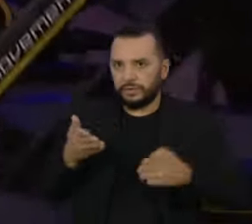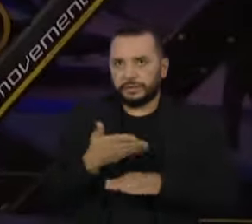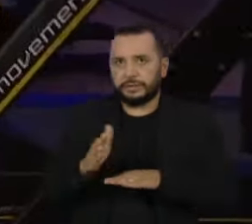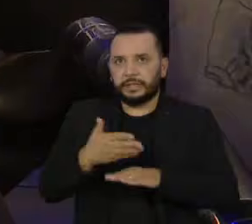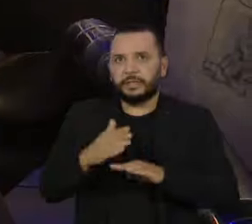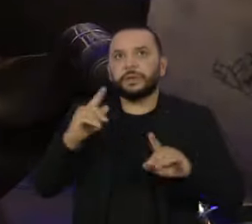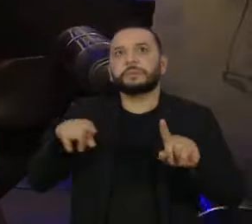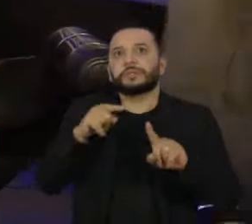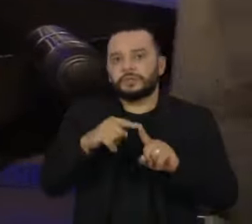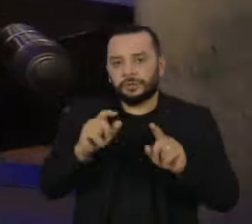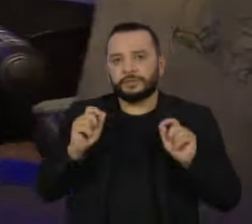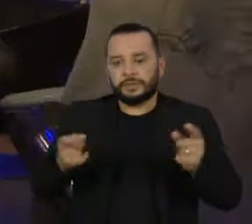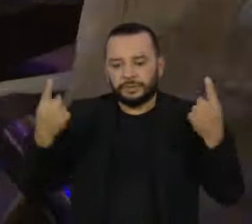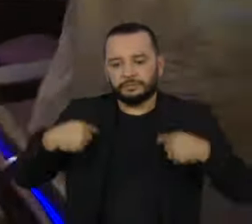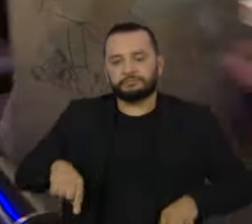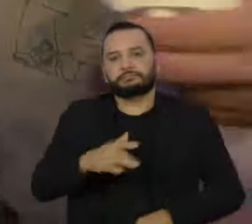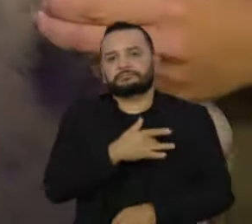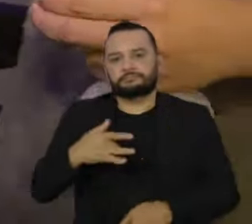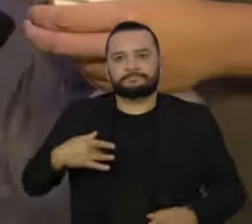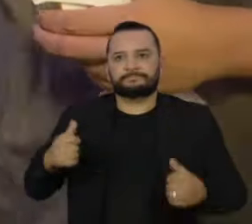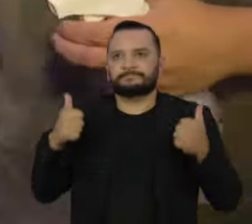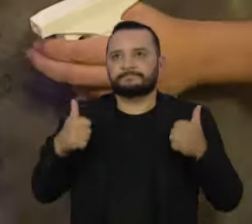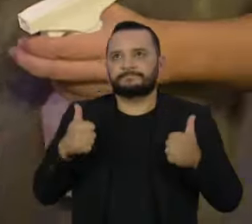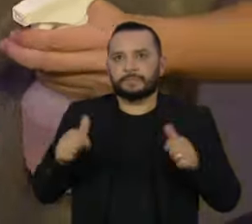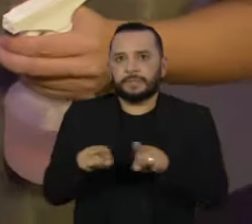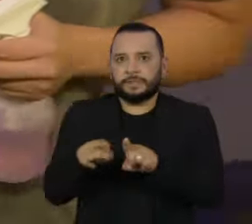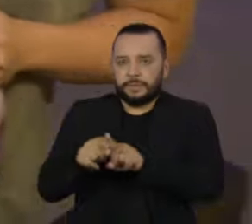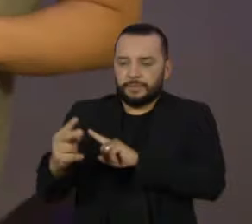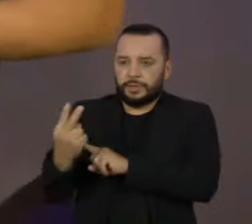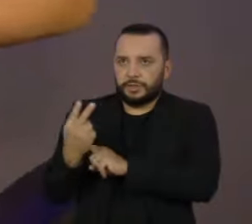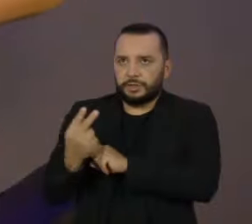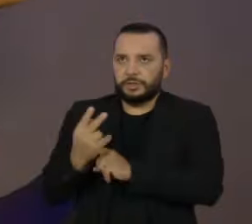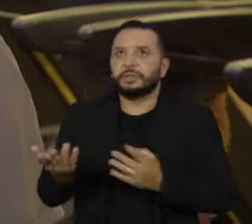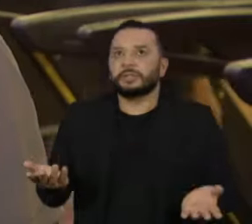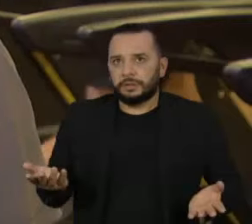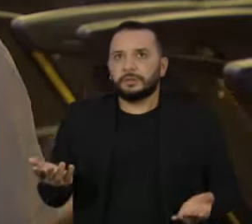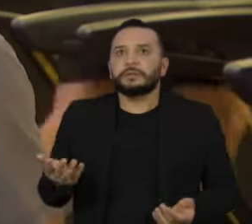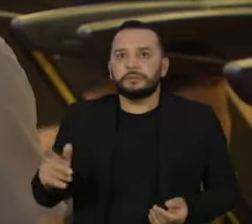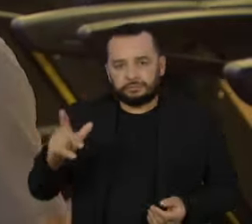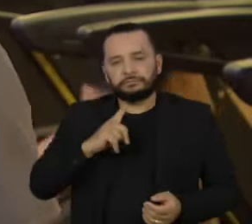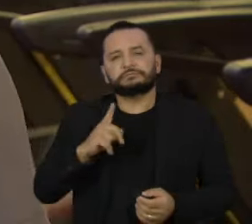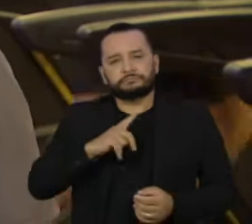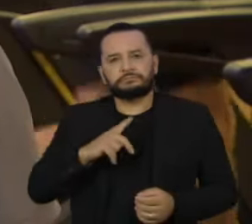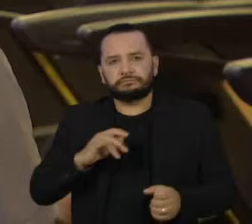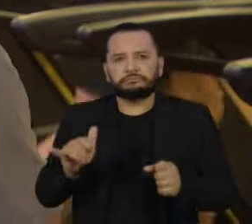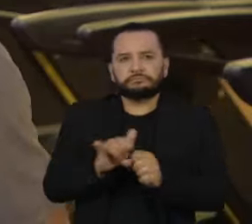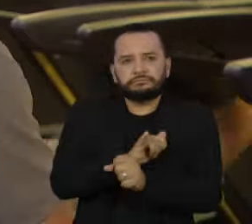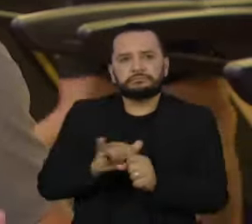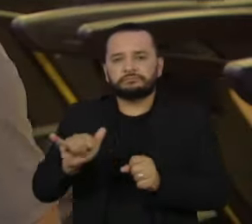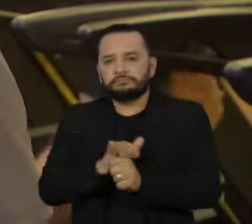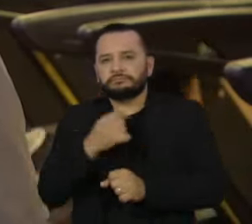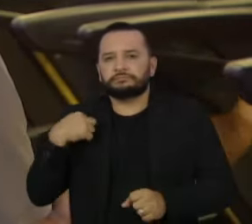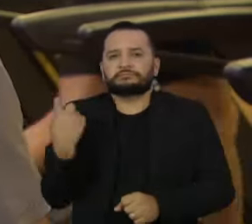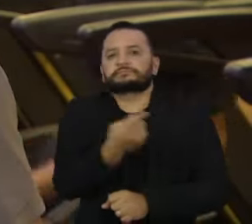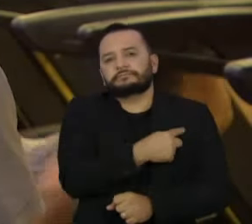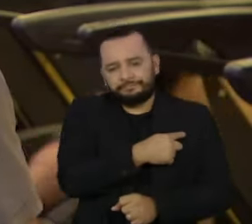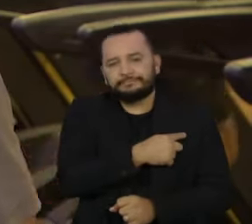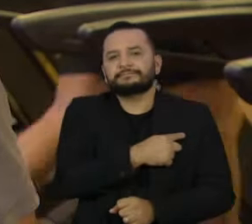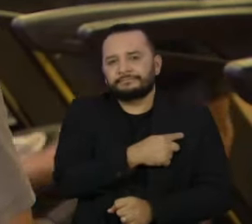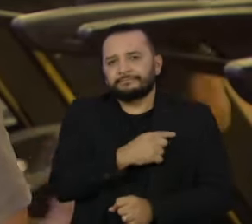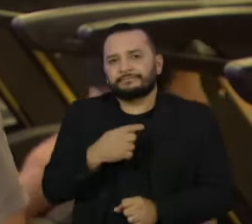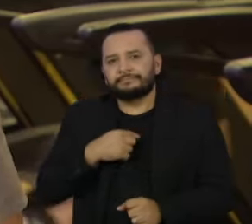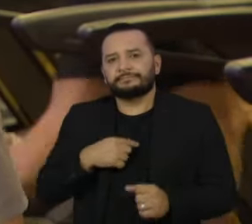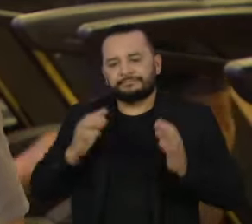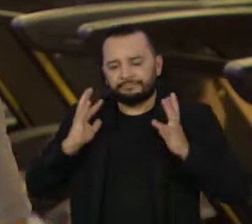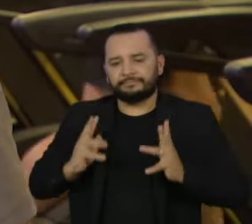agora é manter a forma, mas sem deixar de se proteger. As medidas que estão sendo tomadas, ela faz a gente ficar um pouco mais